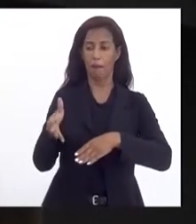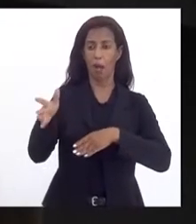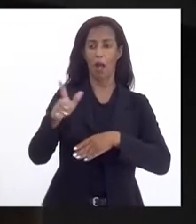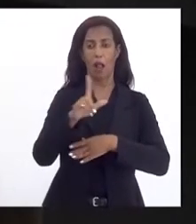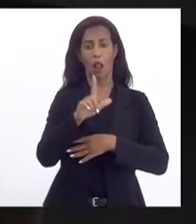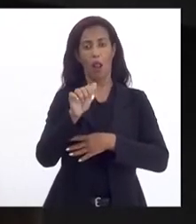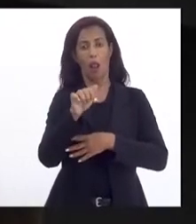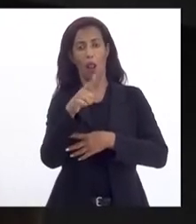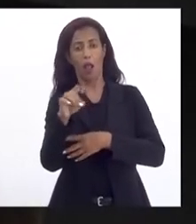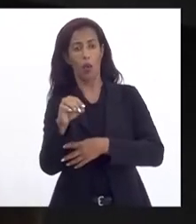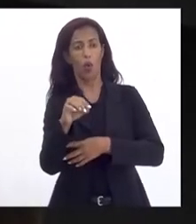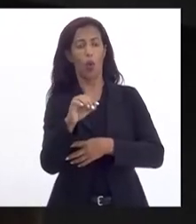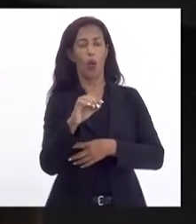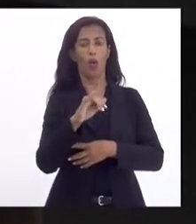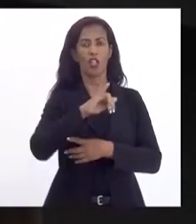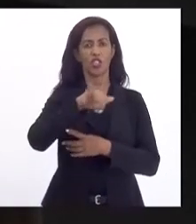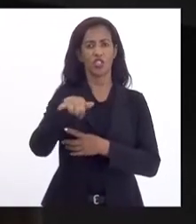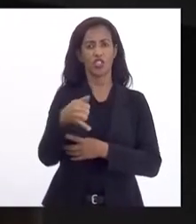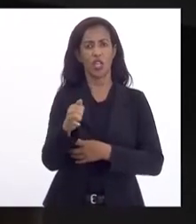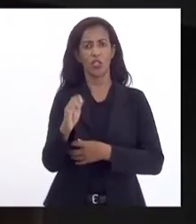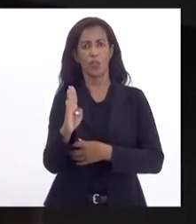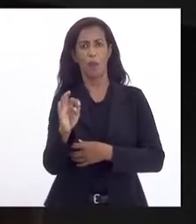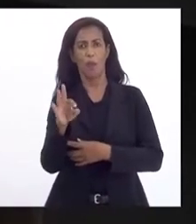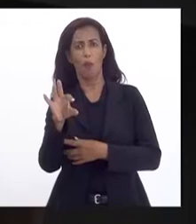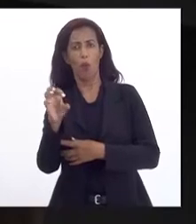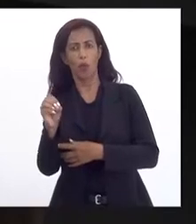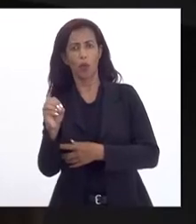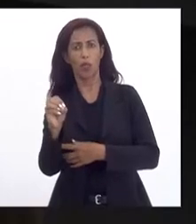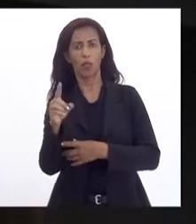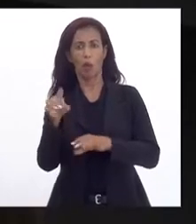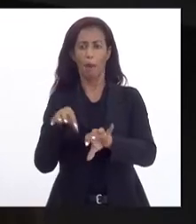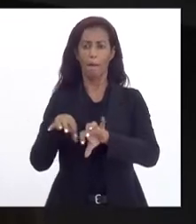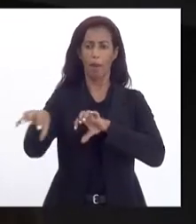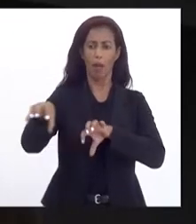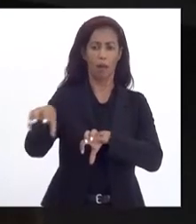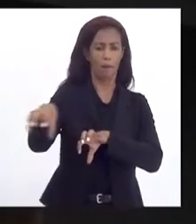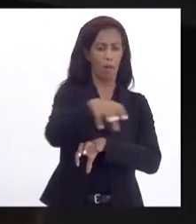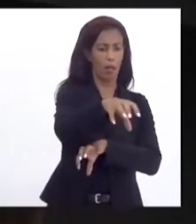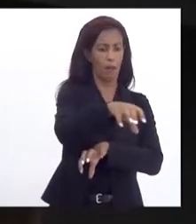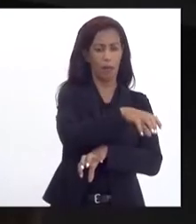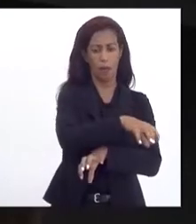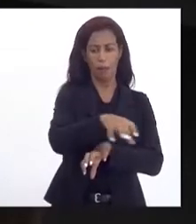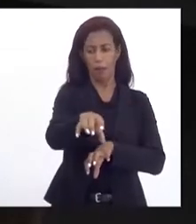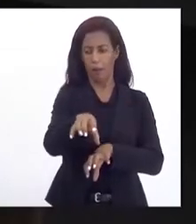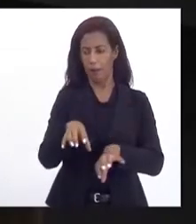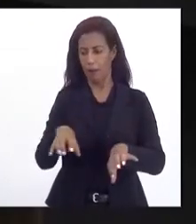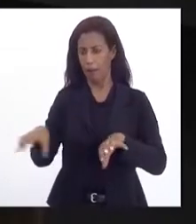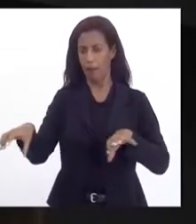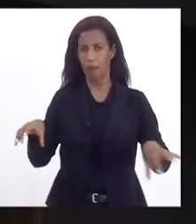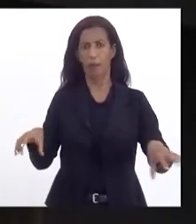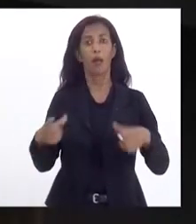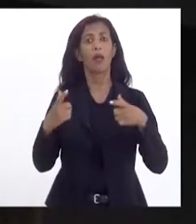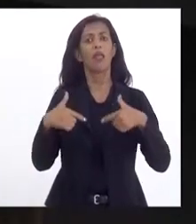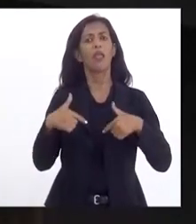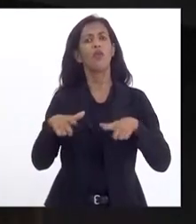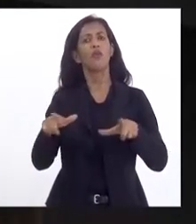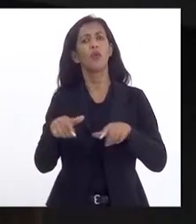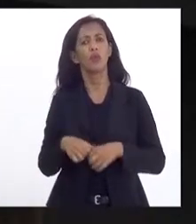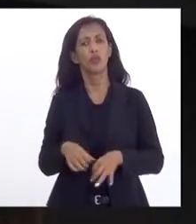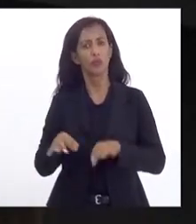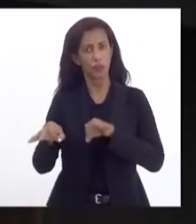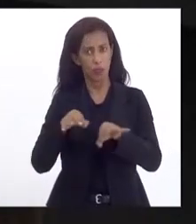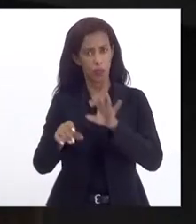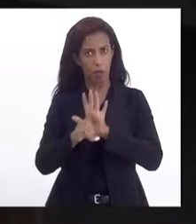Lagoa, Jardim Botânico, com um eixo só. São diversas ruas. Mas onde é que eu fui? Fiz projeto de